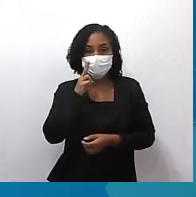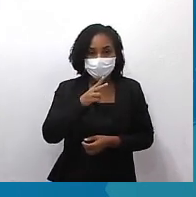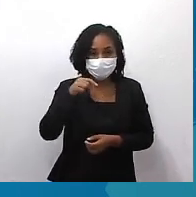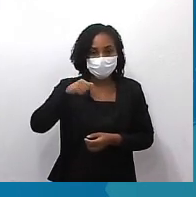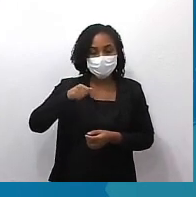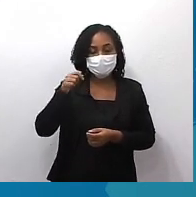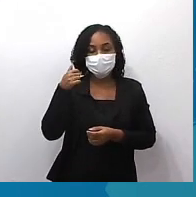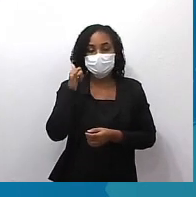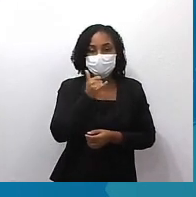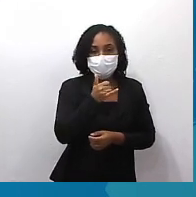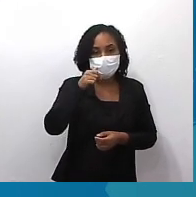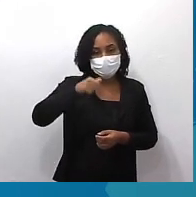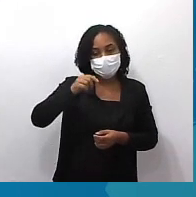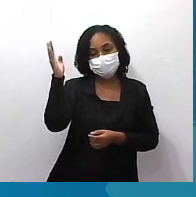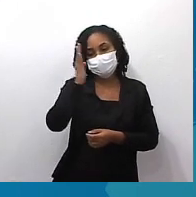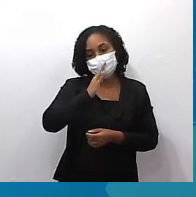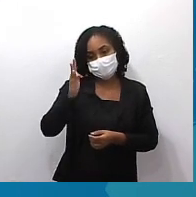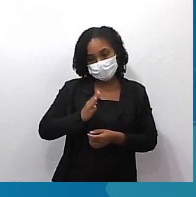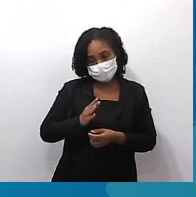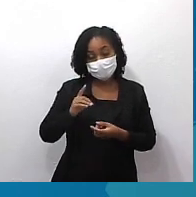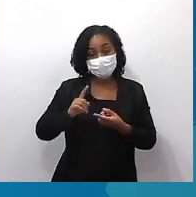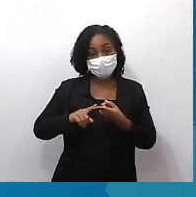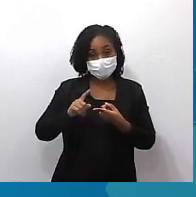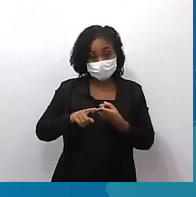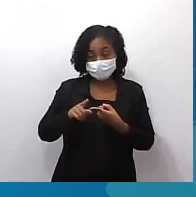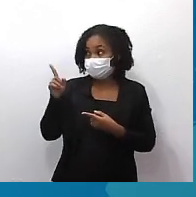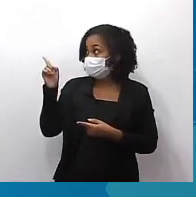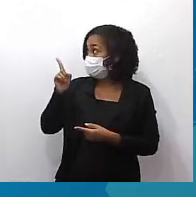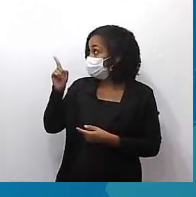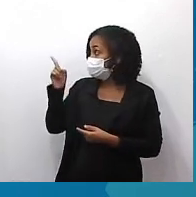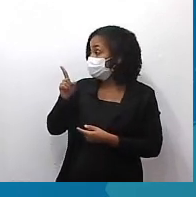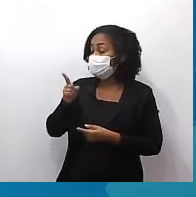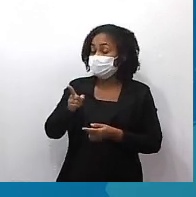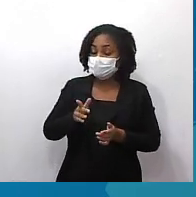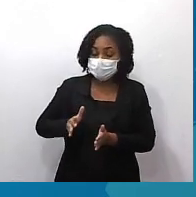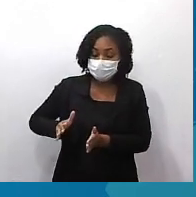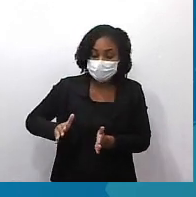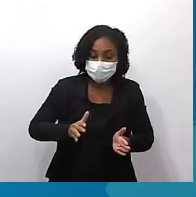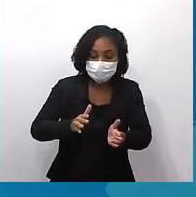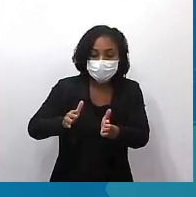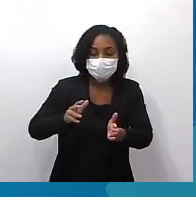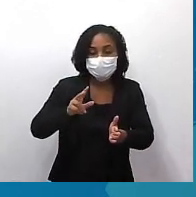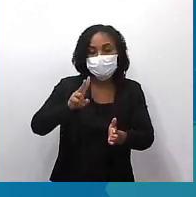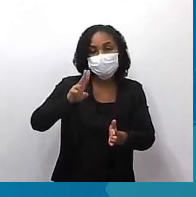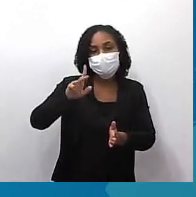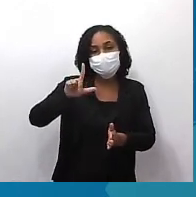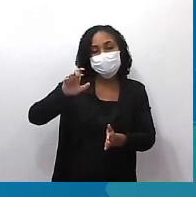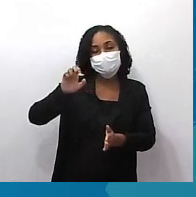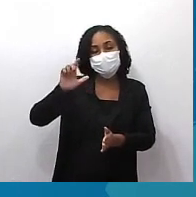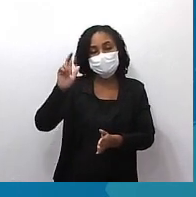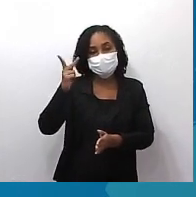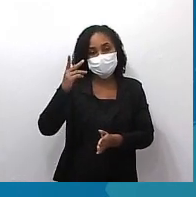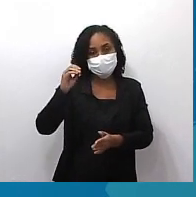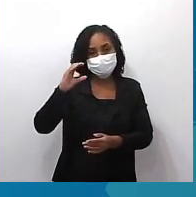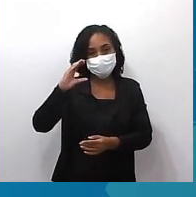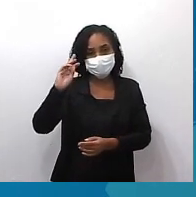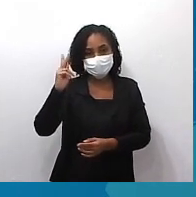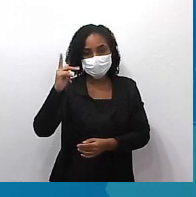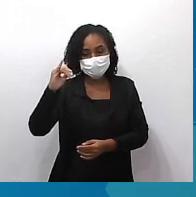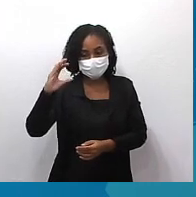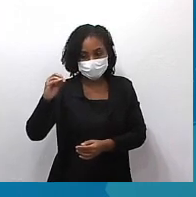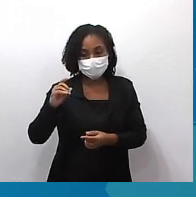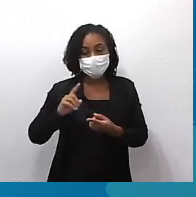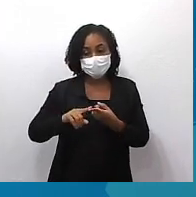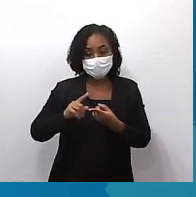Brasil, né? Bom, a bacia do São Francisco, formada pelo rio São Francisco, o nosso velho Chico, né, famosíssima. Também é